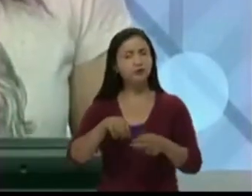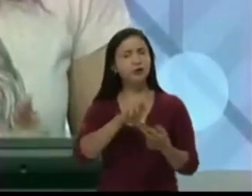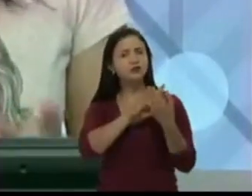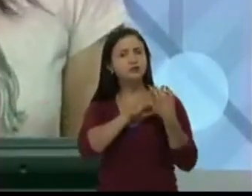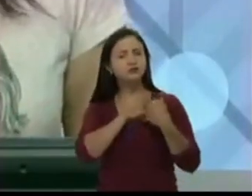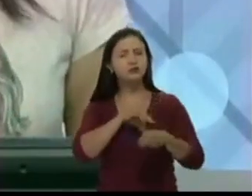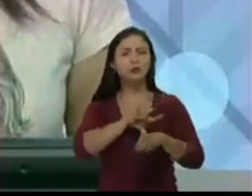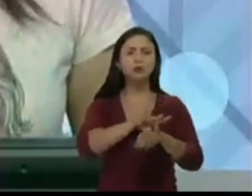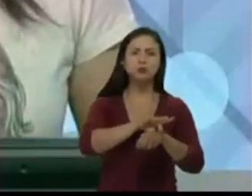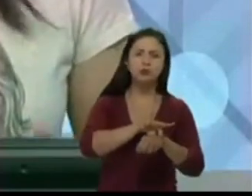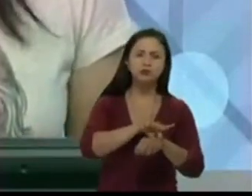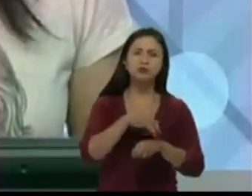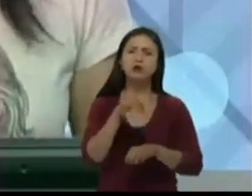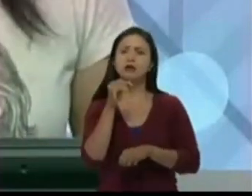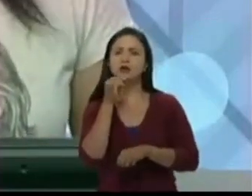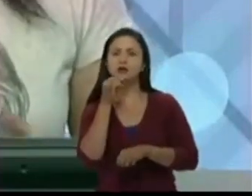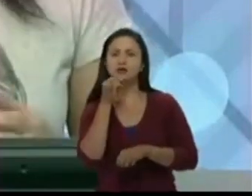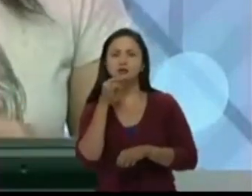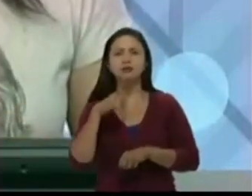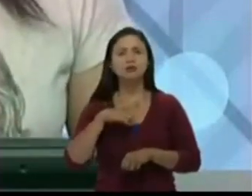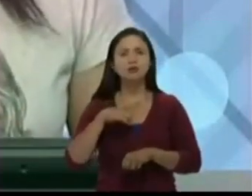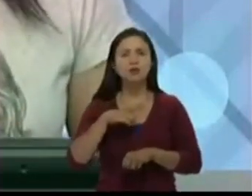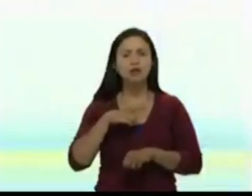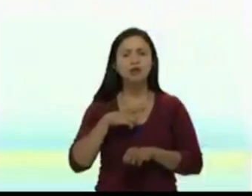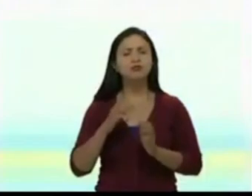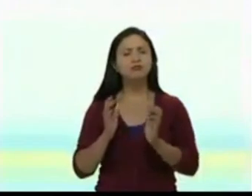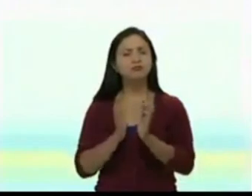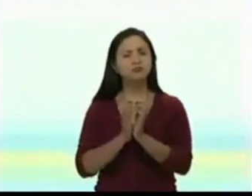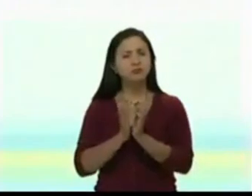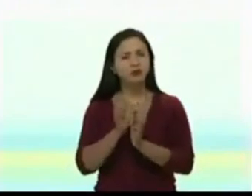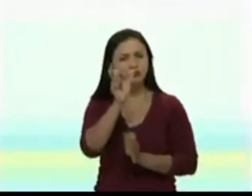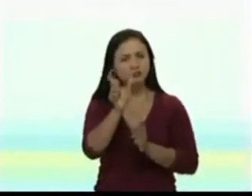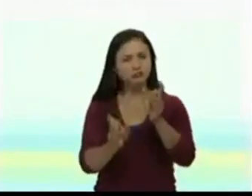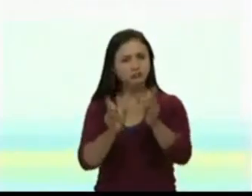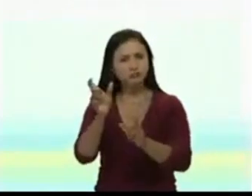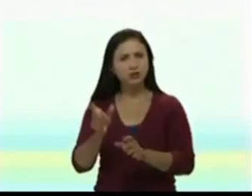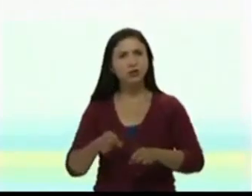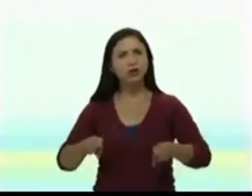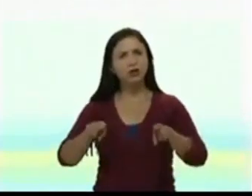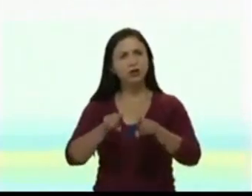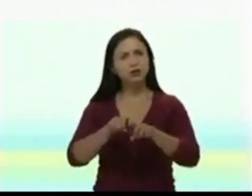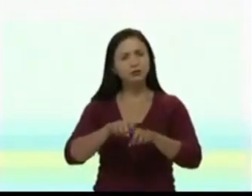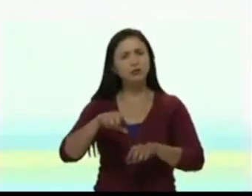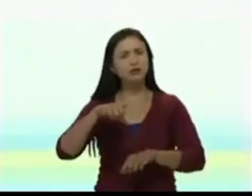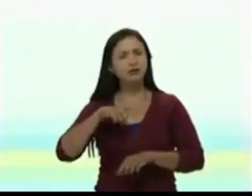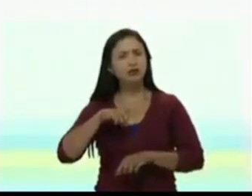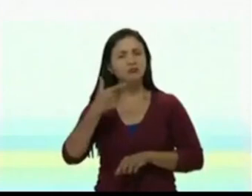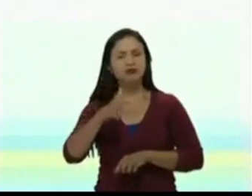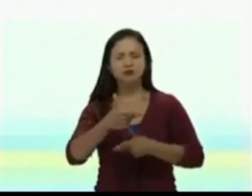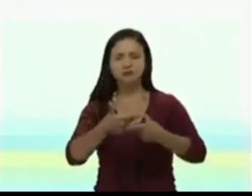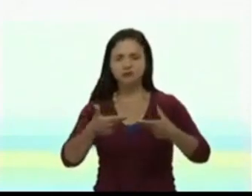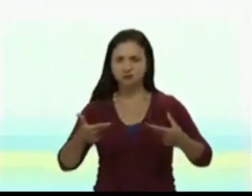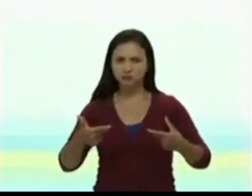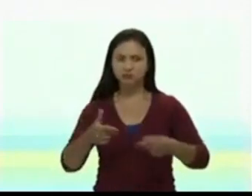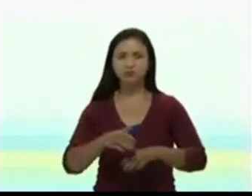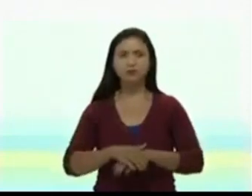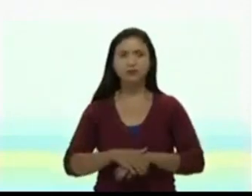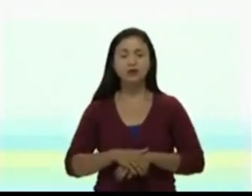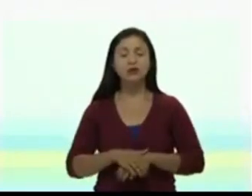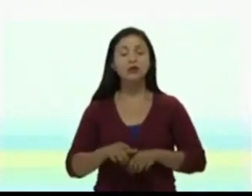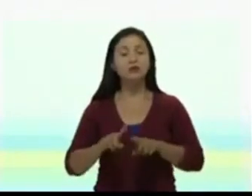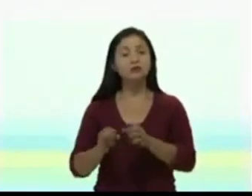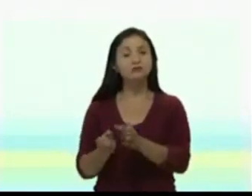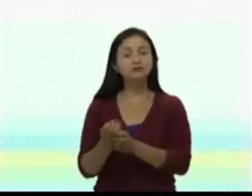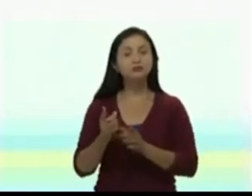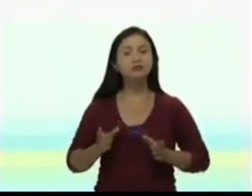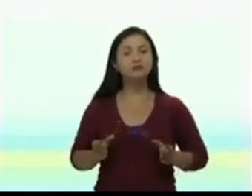síndromes. Como exemplo temos a síndrome de Down, síndrome de Turner, Klinefelter, entre outras. E também pelo surgimento